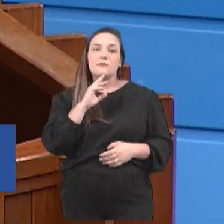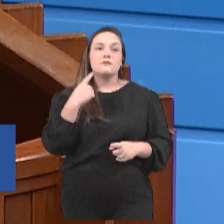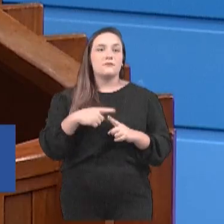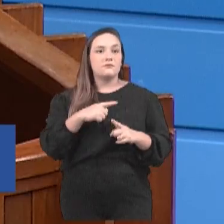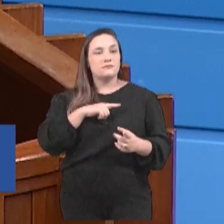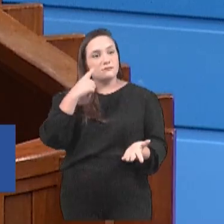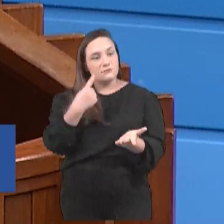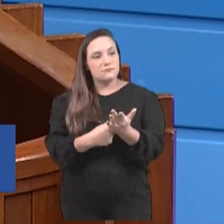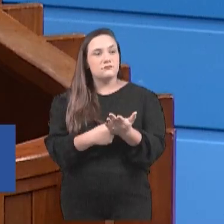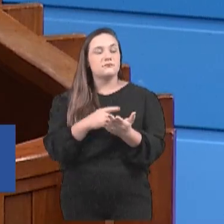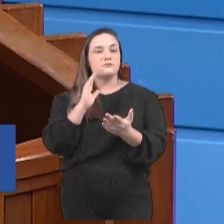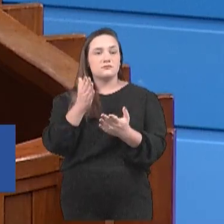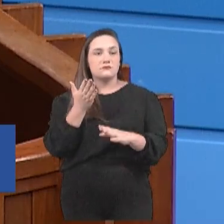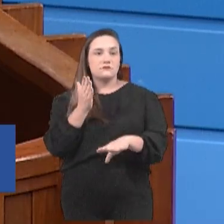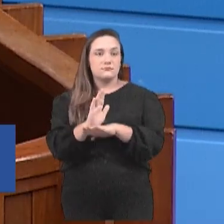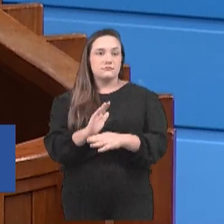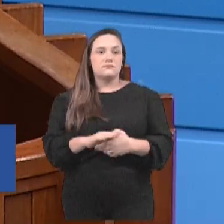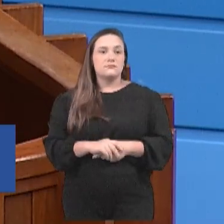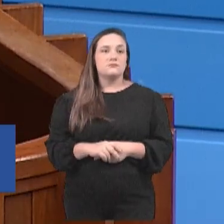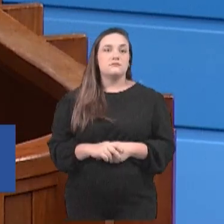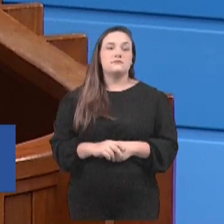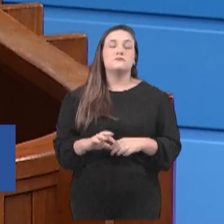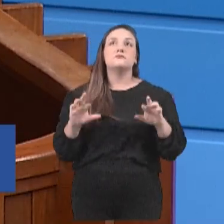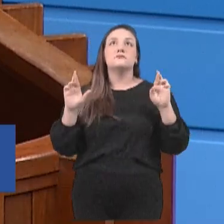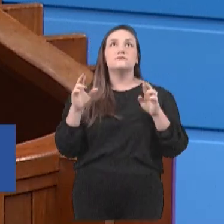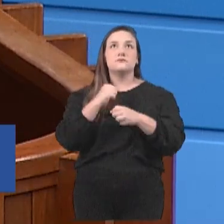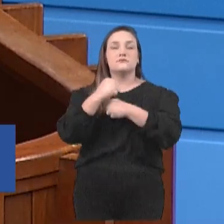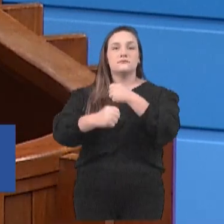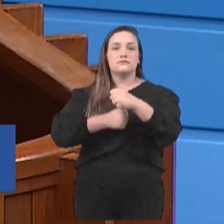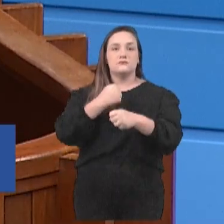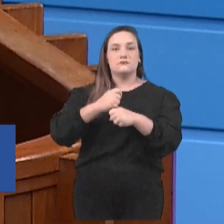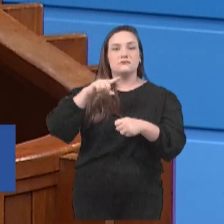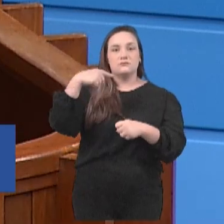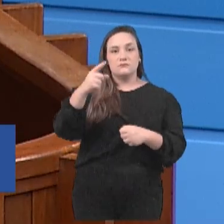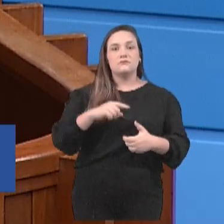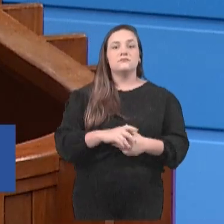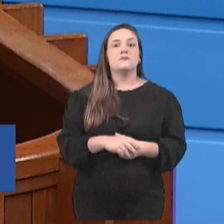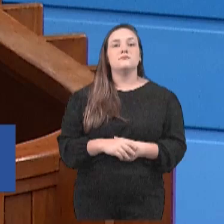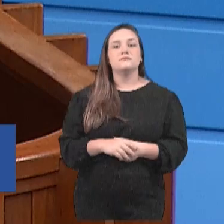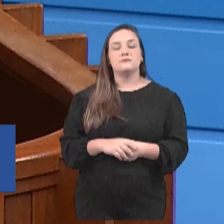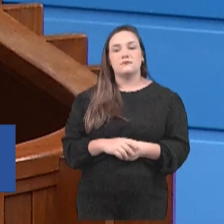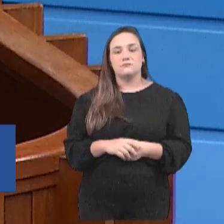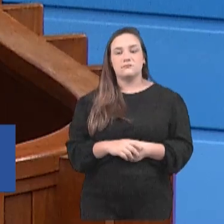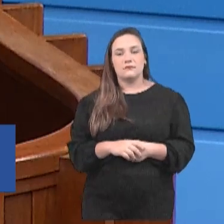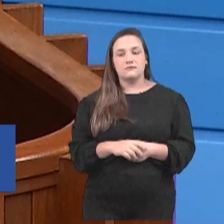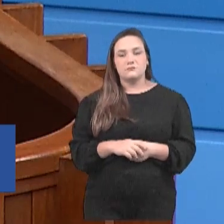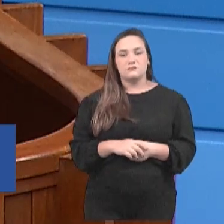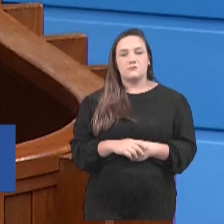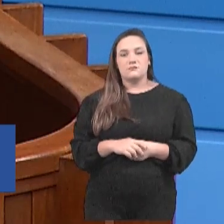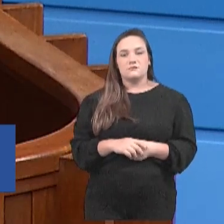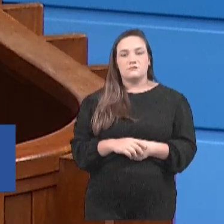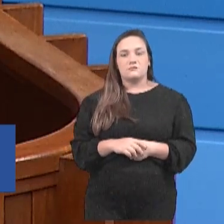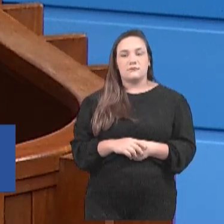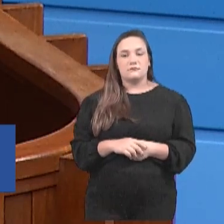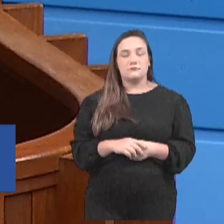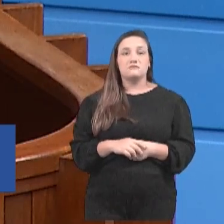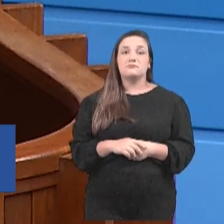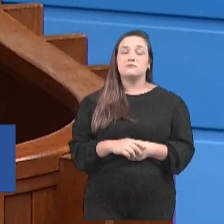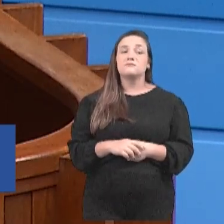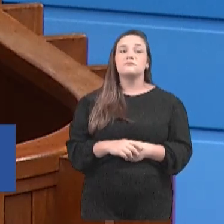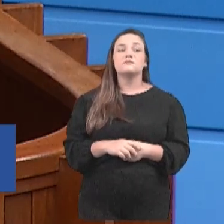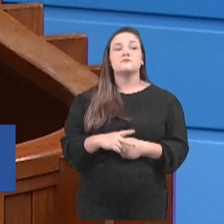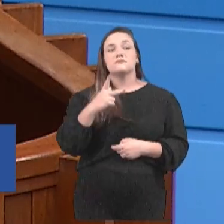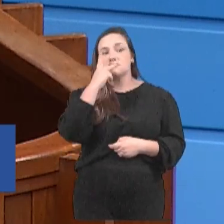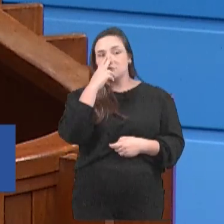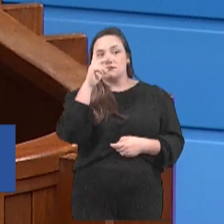assumido e cumprido. Esperamos que no ano que vem, que é o último ano do primeiro mandato, o Estado também, e pelo que está caminhando, vai